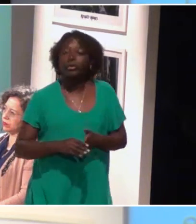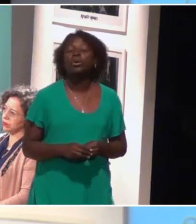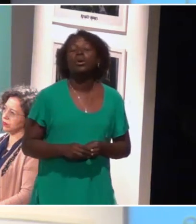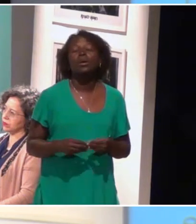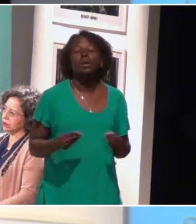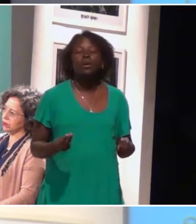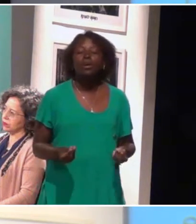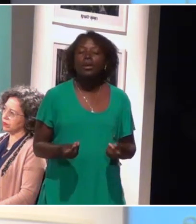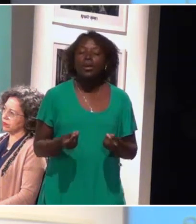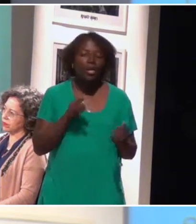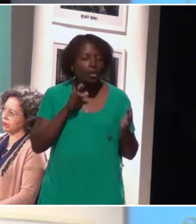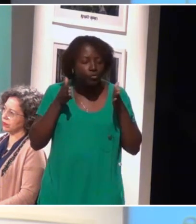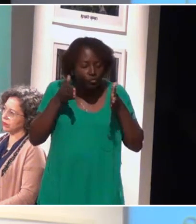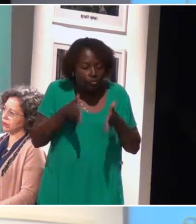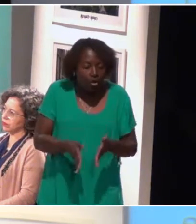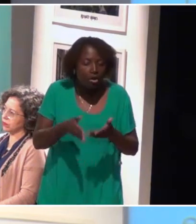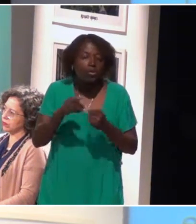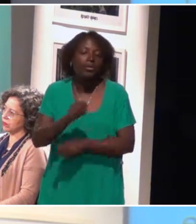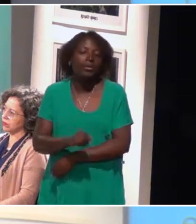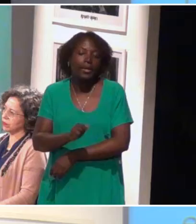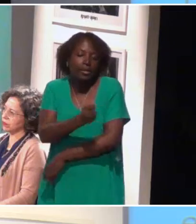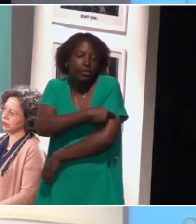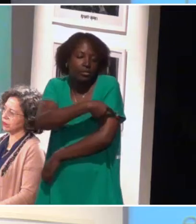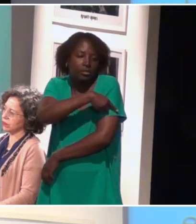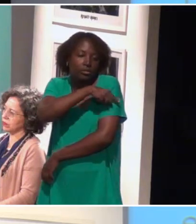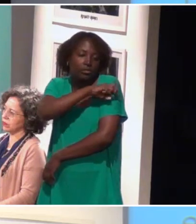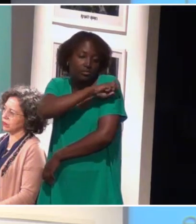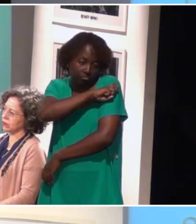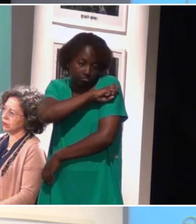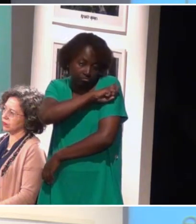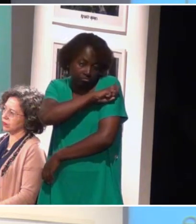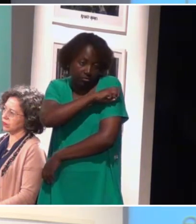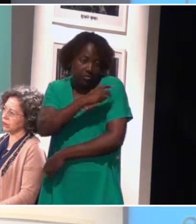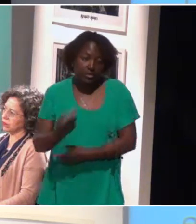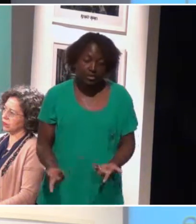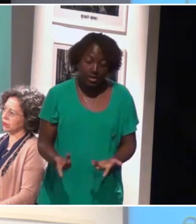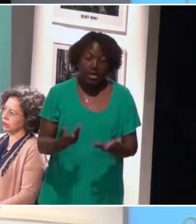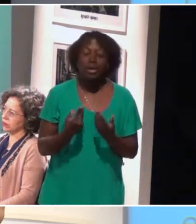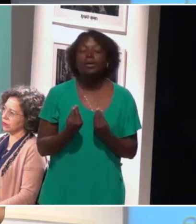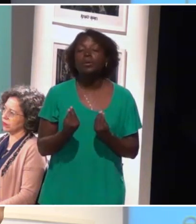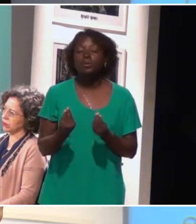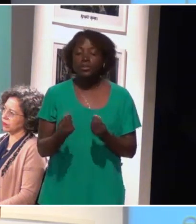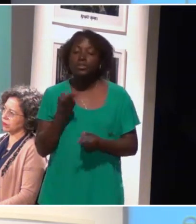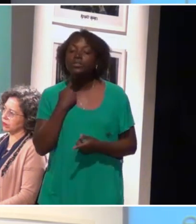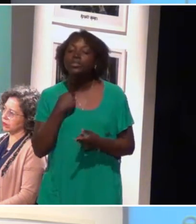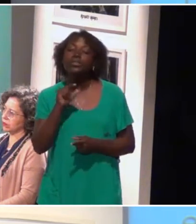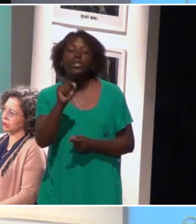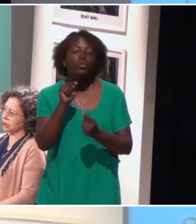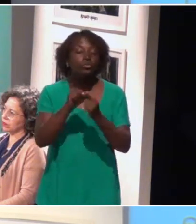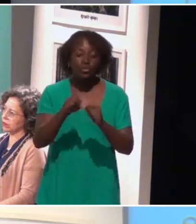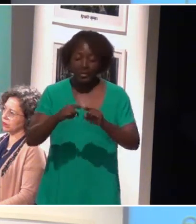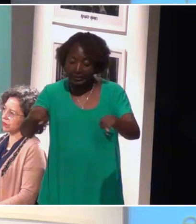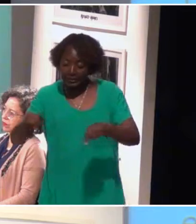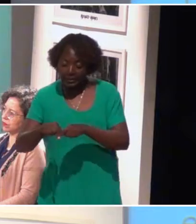é vislubrando as séries iniciais. A gente quer trazer esses alunos para ficarem em salas exclusivas de surdos para que